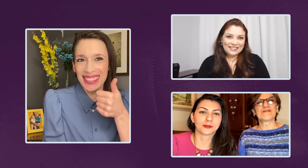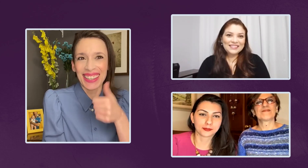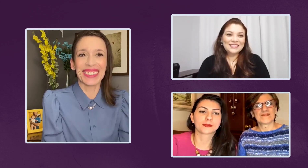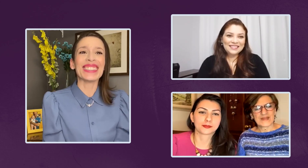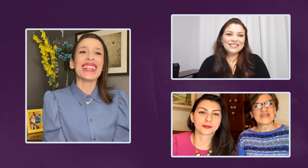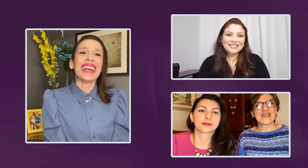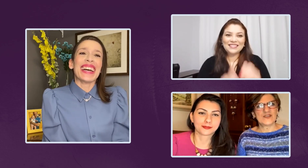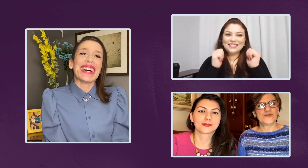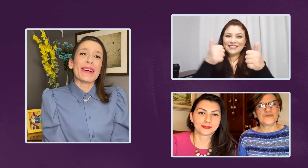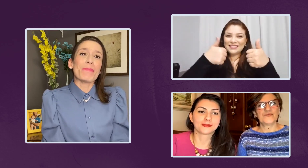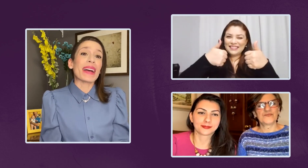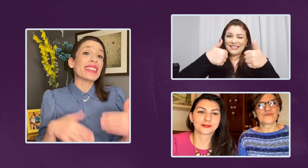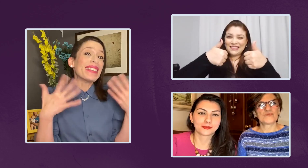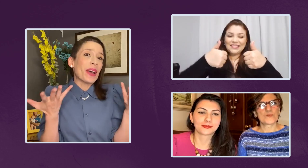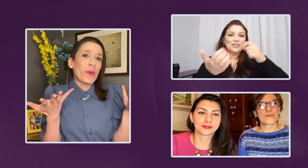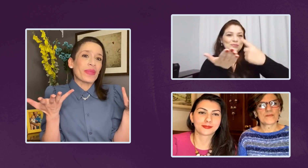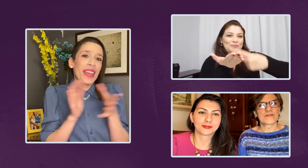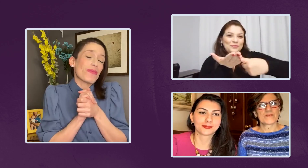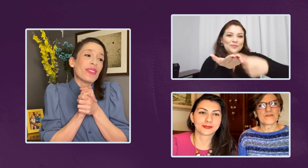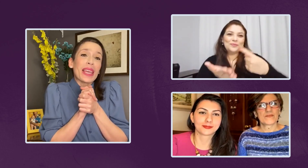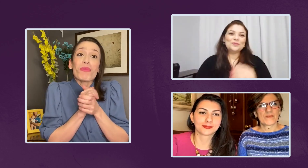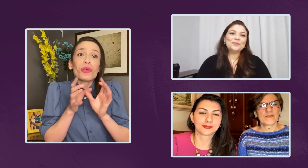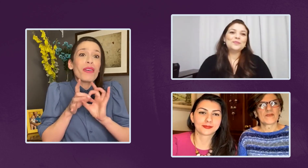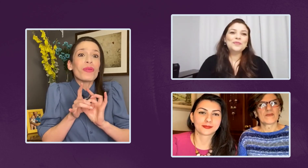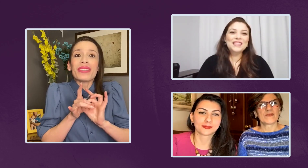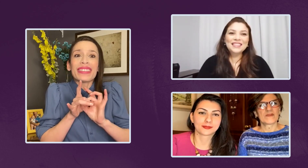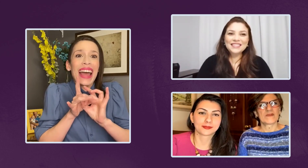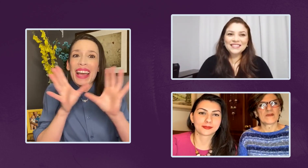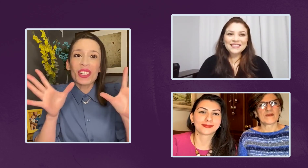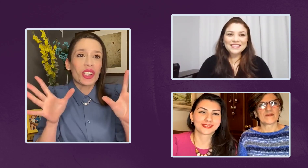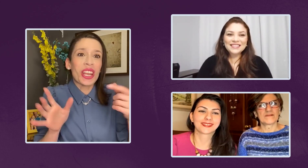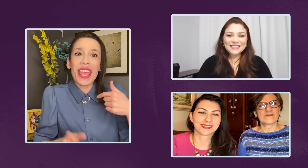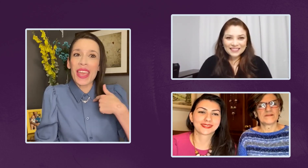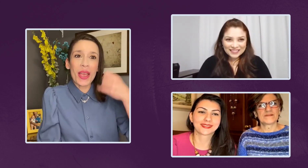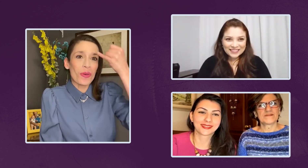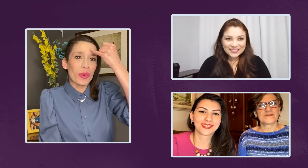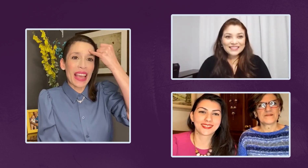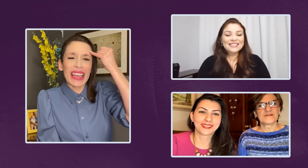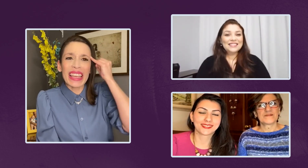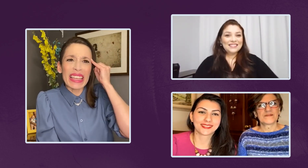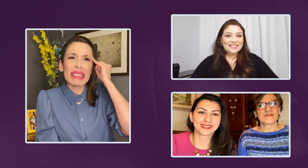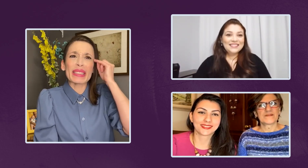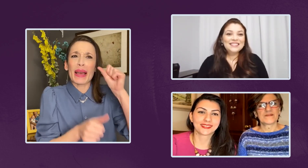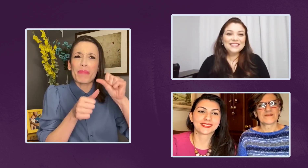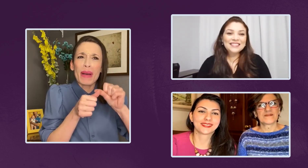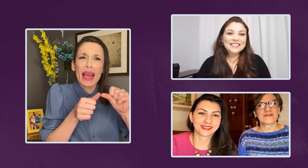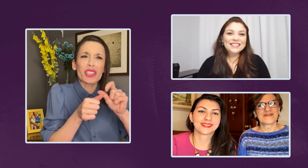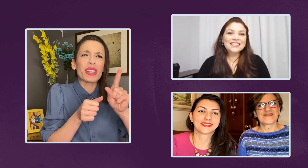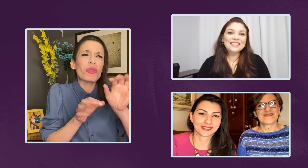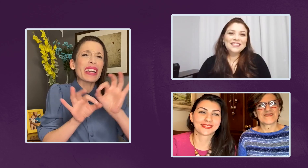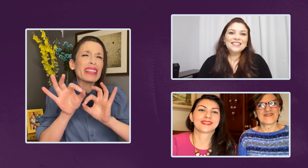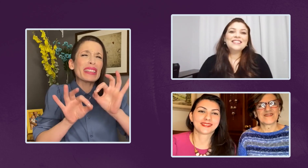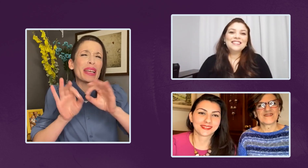vocês. Mas então, fiquem muito à vontade. Eu e a Isa, a